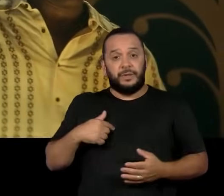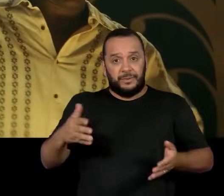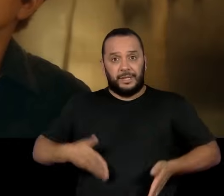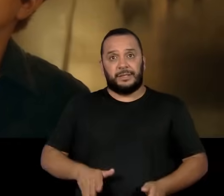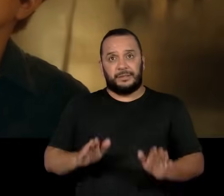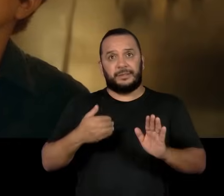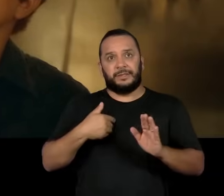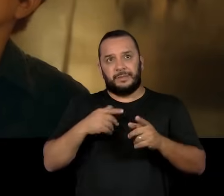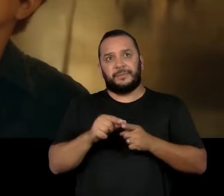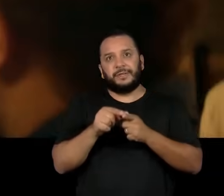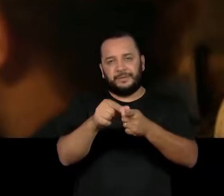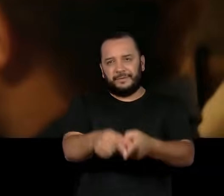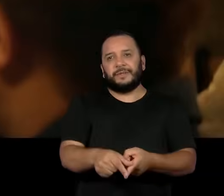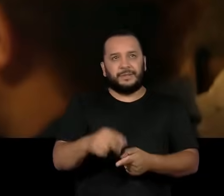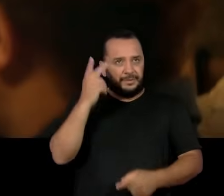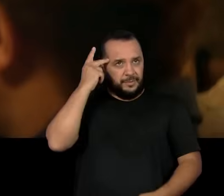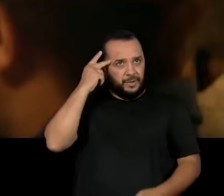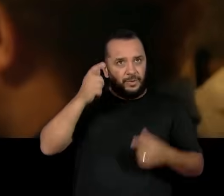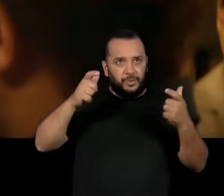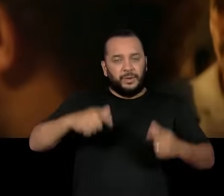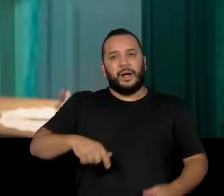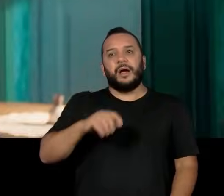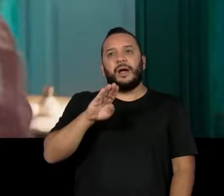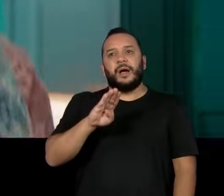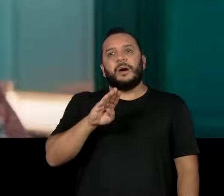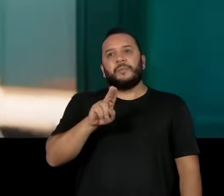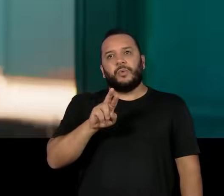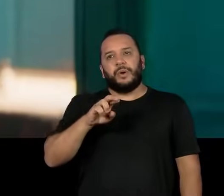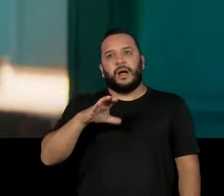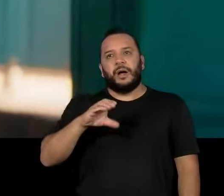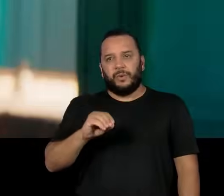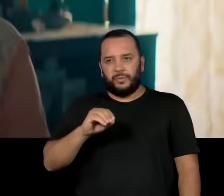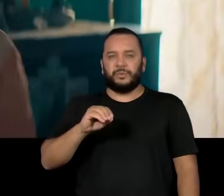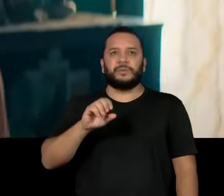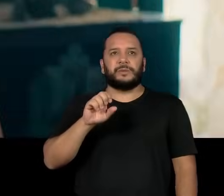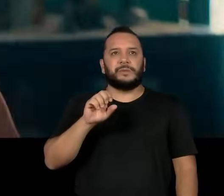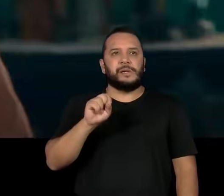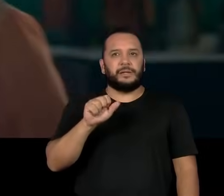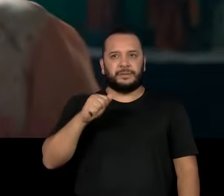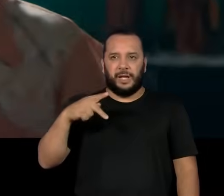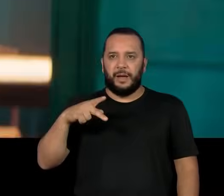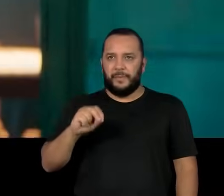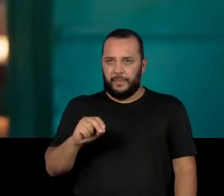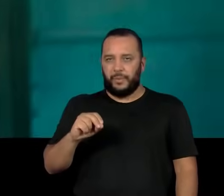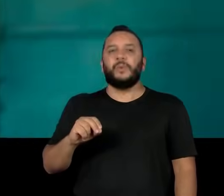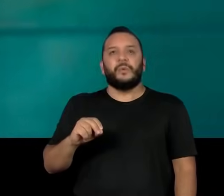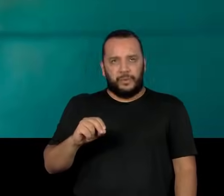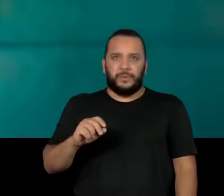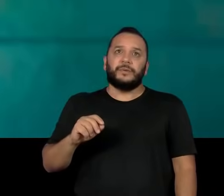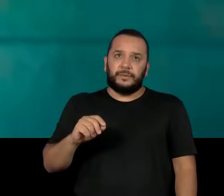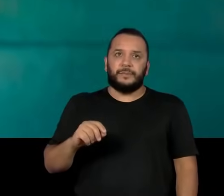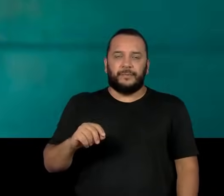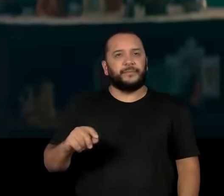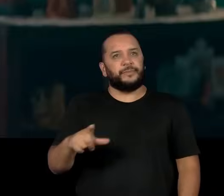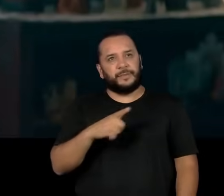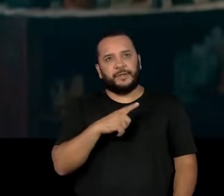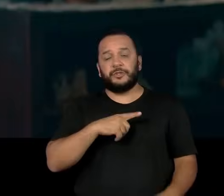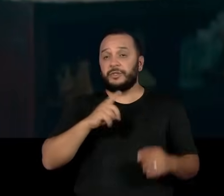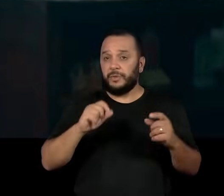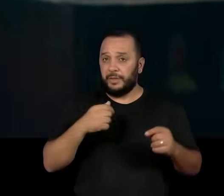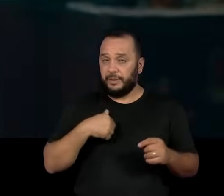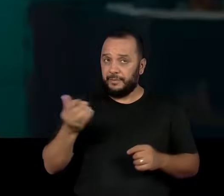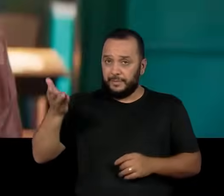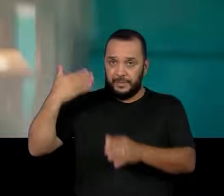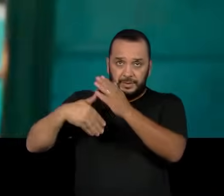periferia de São Paulo chamada Buraco do Sapo, né? E era comum. Nós tínhamos uma vitrola, né?